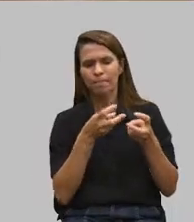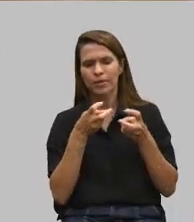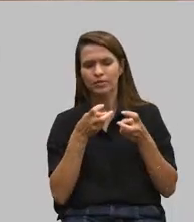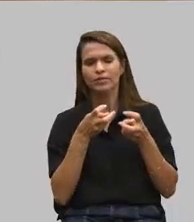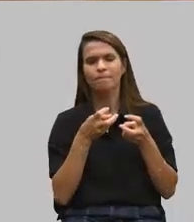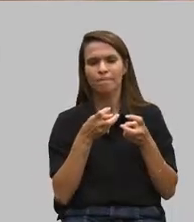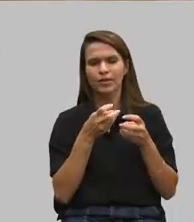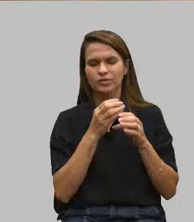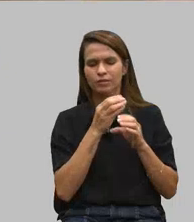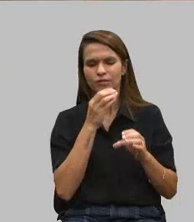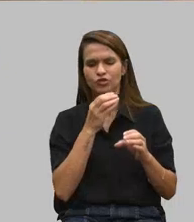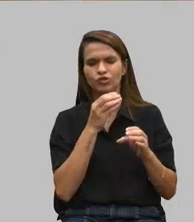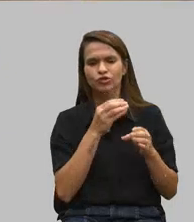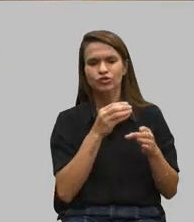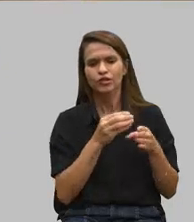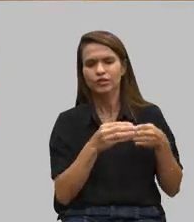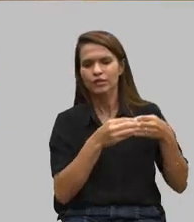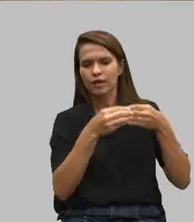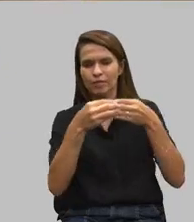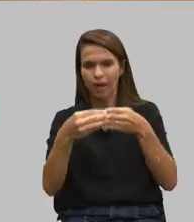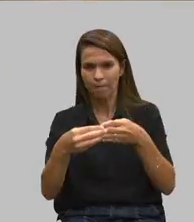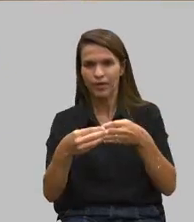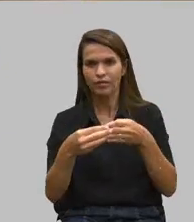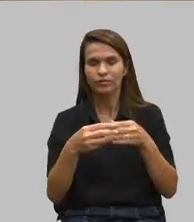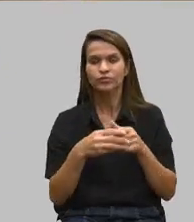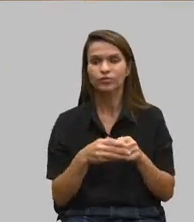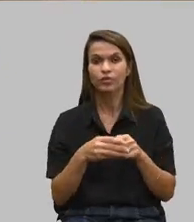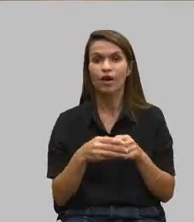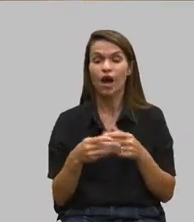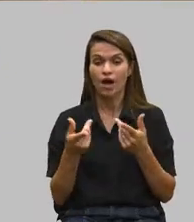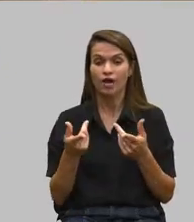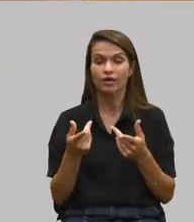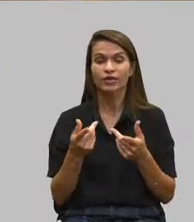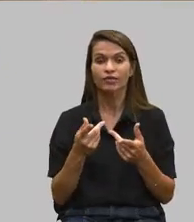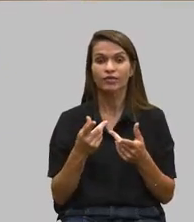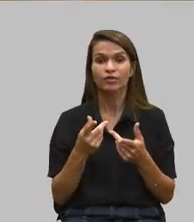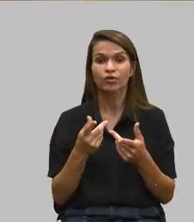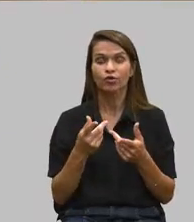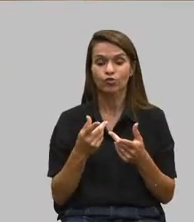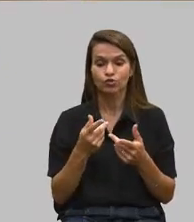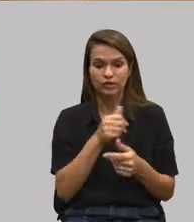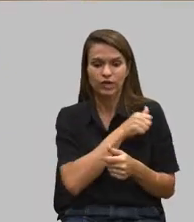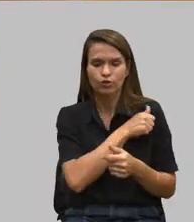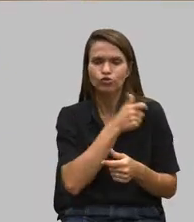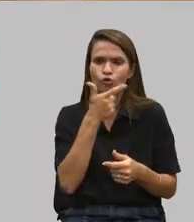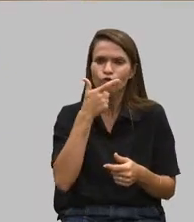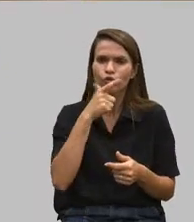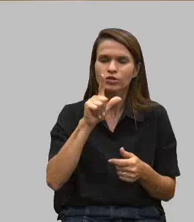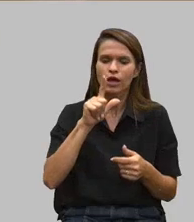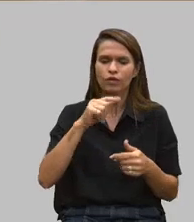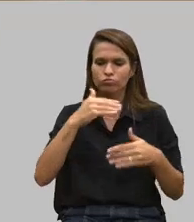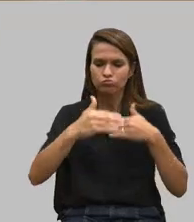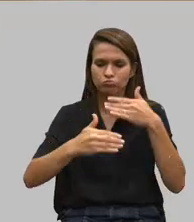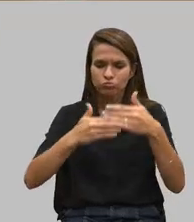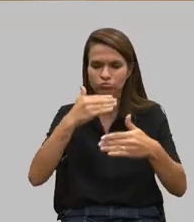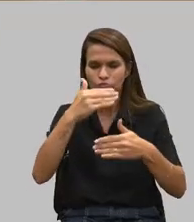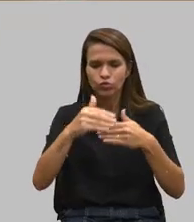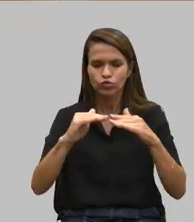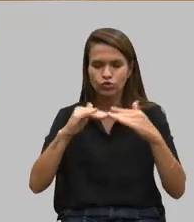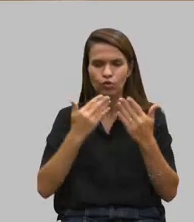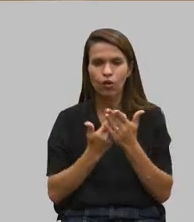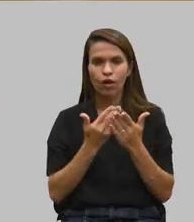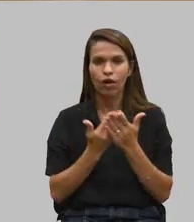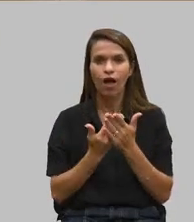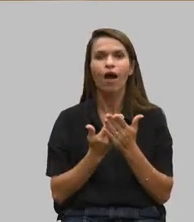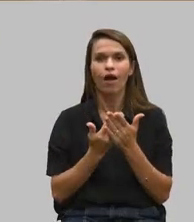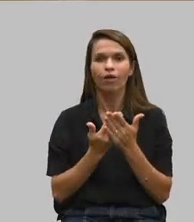encaminhamento aí faz com que eles retornem e tenha a sua vida o seu percurso escolar com sucesso